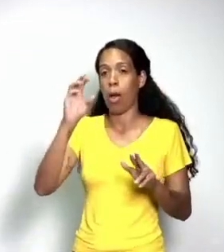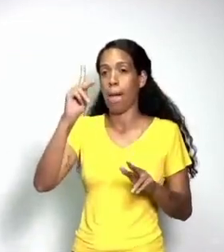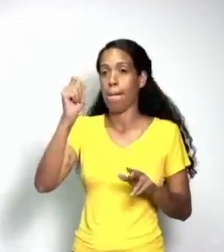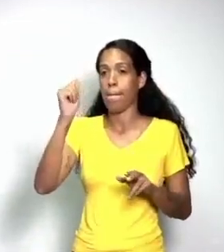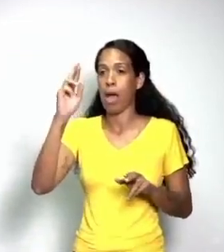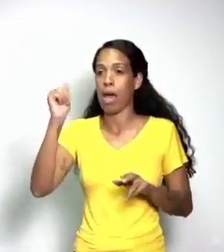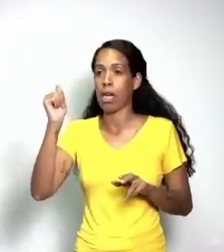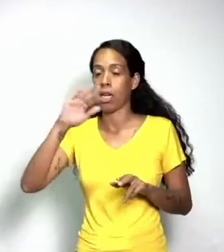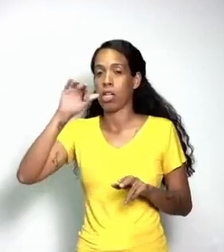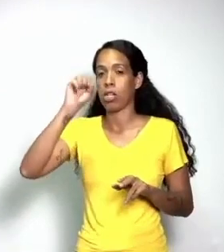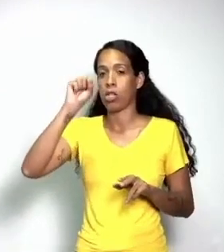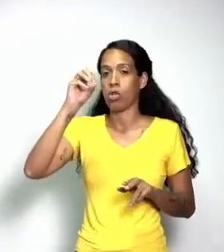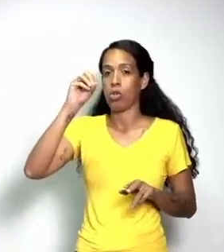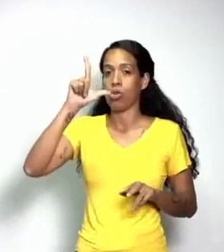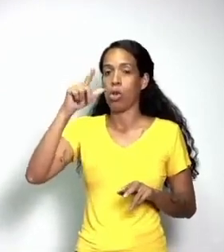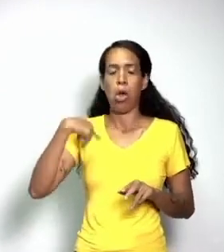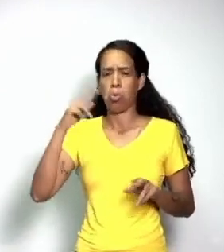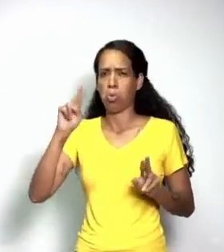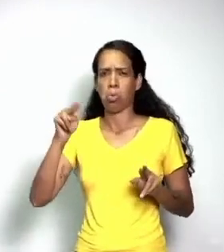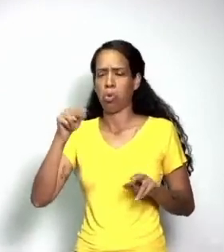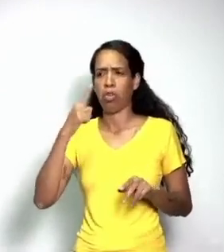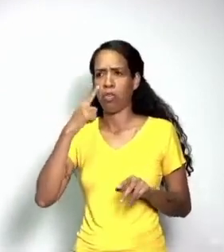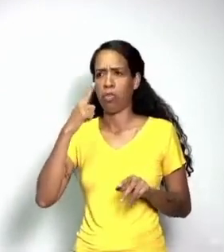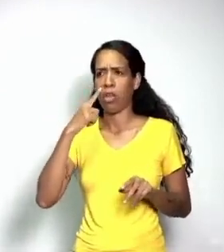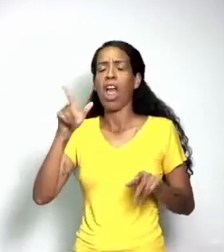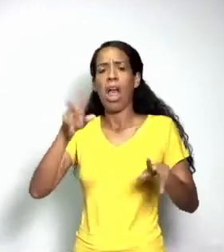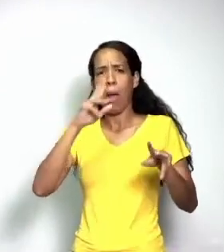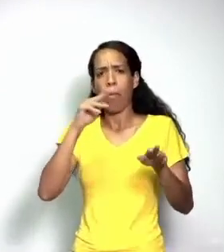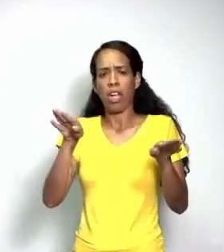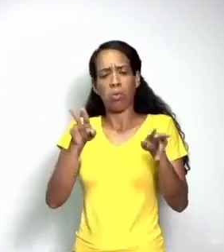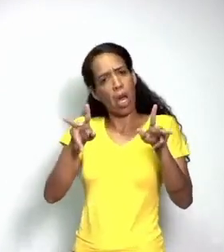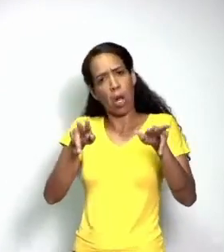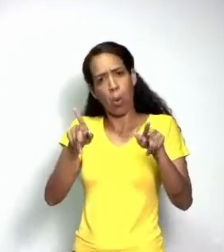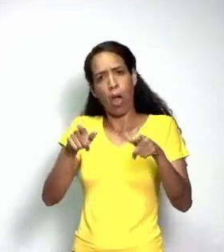Eu nunca vi chamarem de parasol. Ele tem função similar,